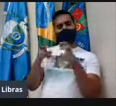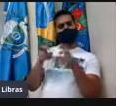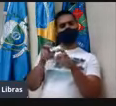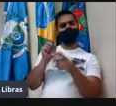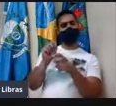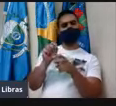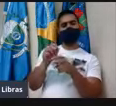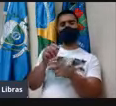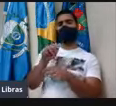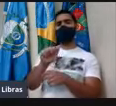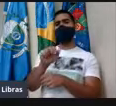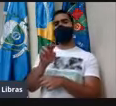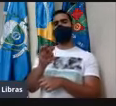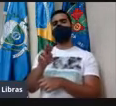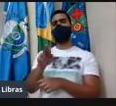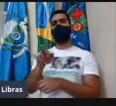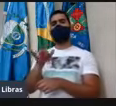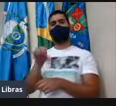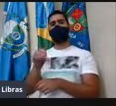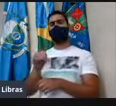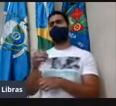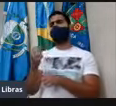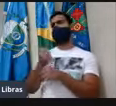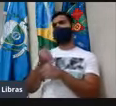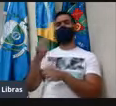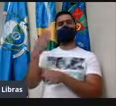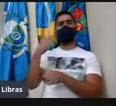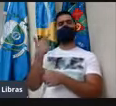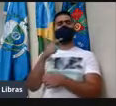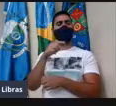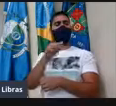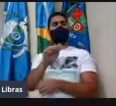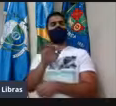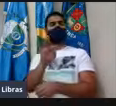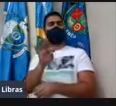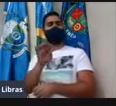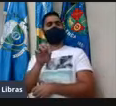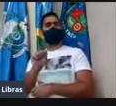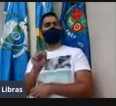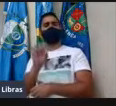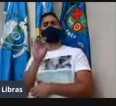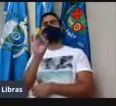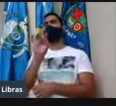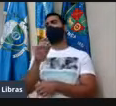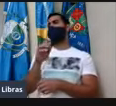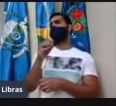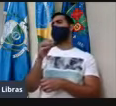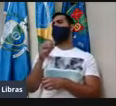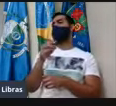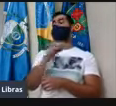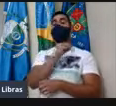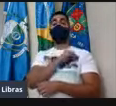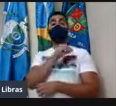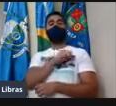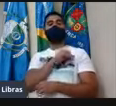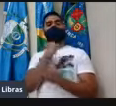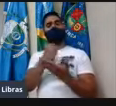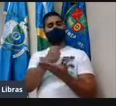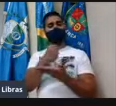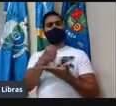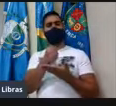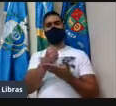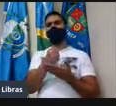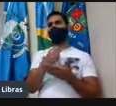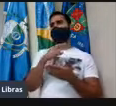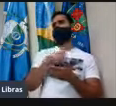o atuário da época não considerou os ATS, ele considerou só o salário base. E apresentou